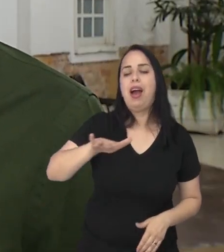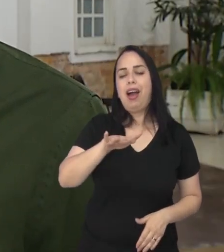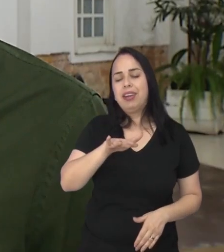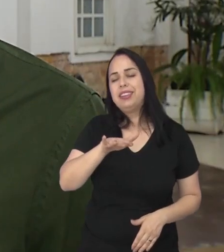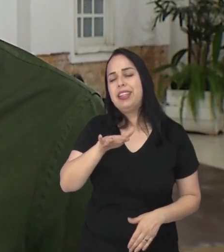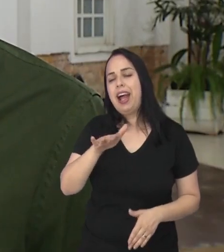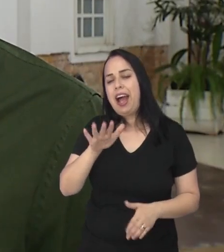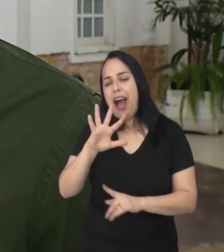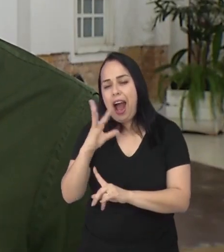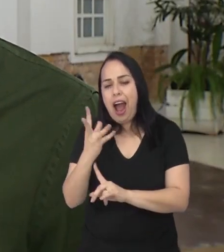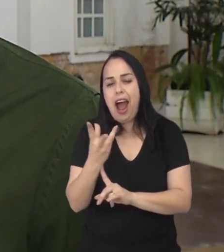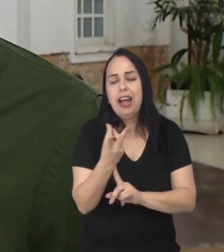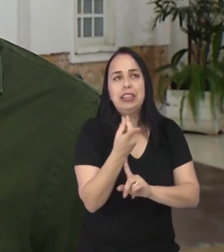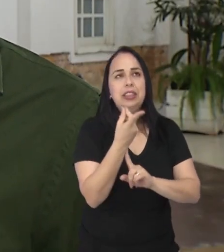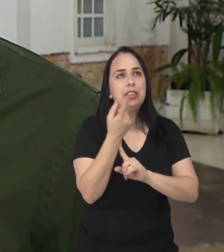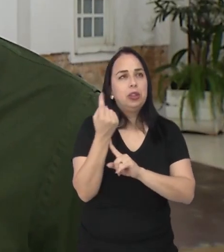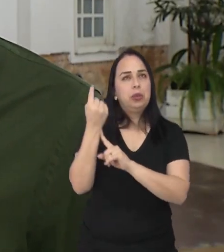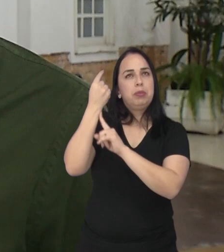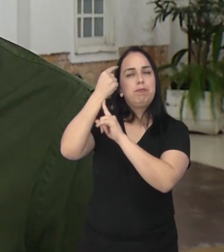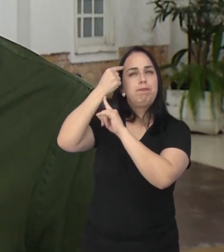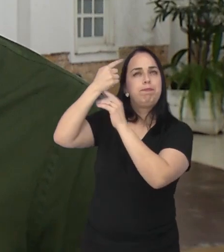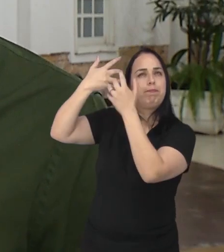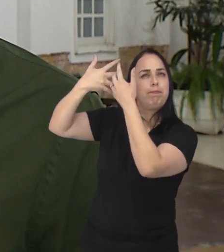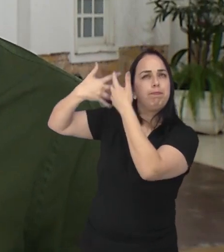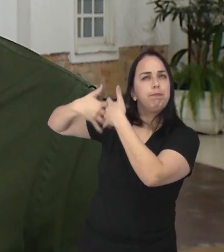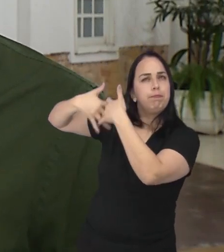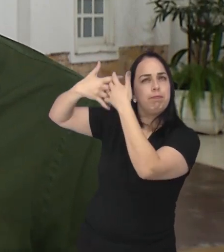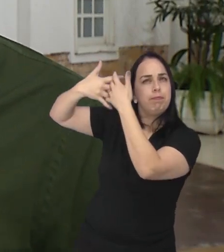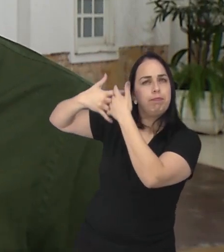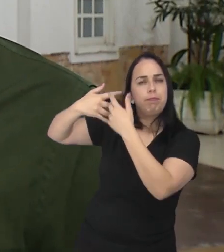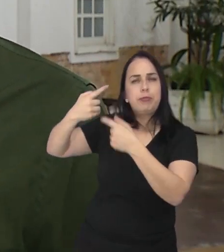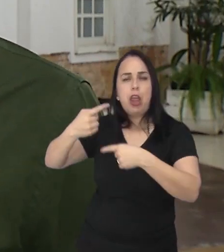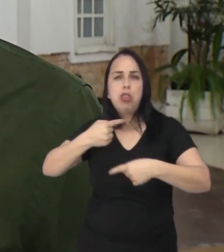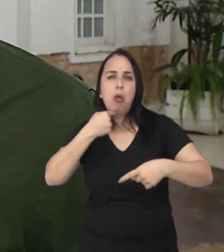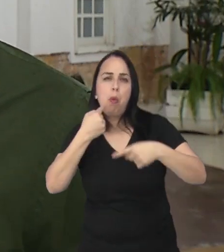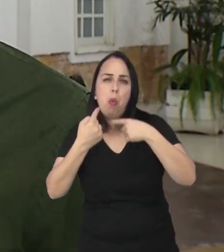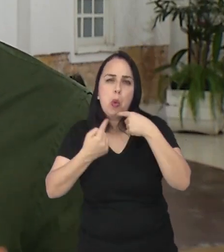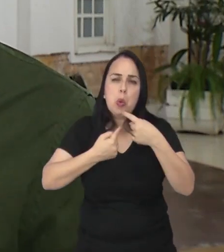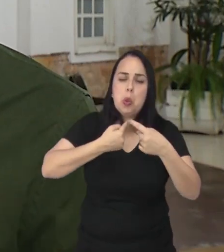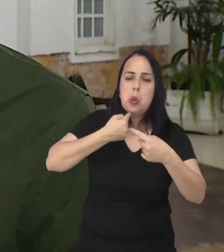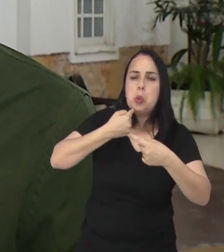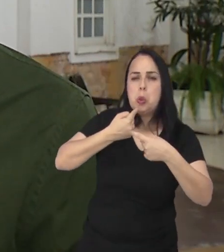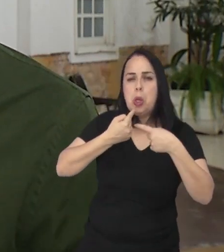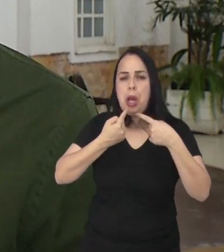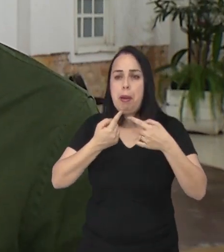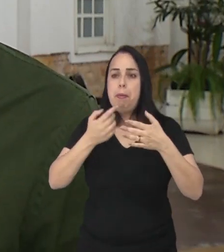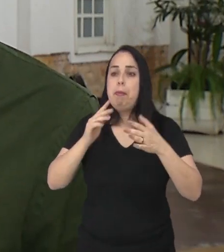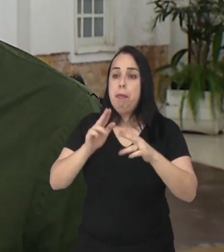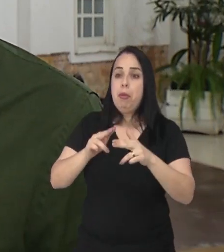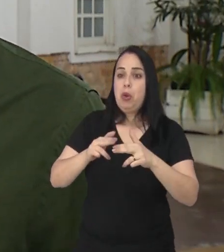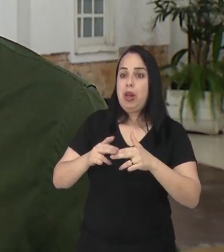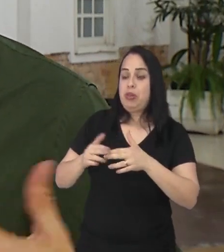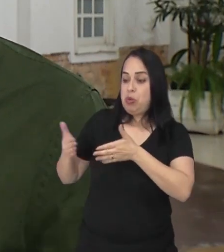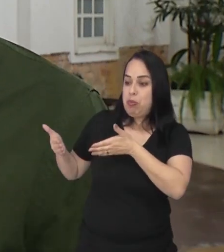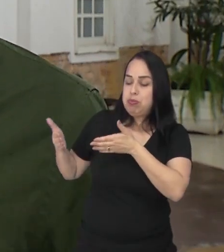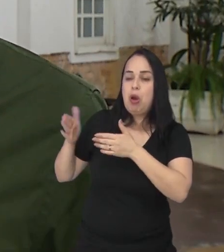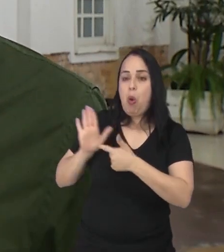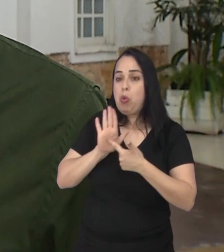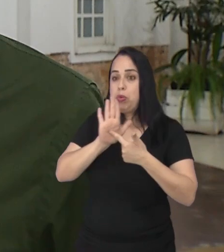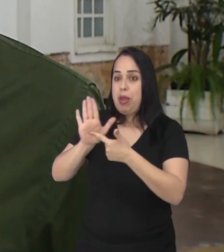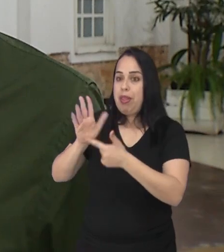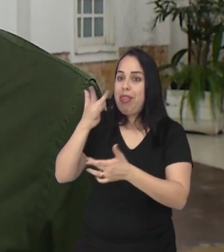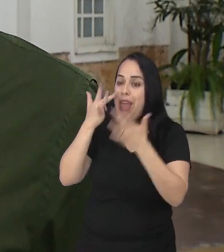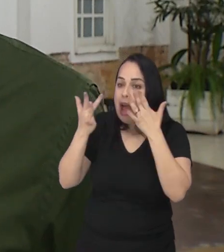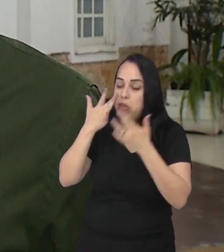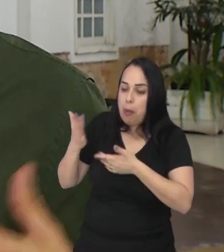da reflexão, do questionamento, e muitos desses espetáculos que passaram por São José dos Campos trouxeram